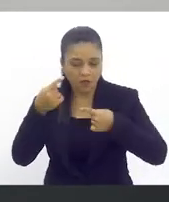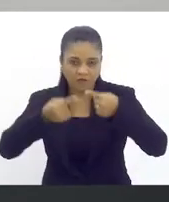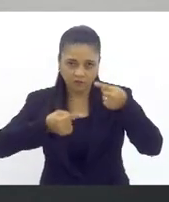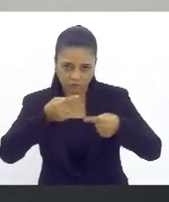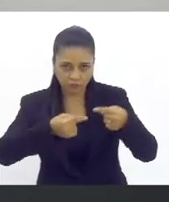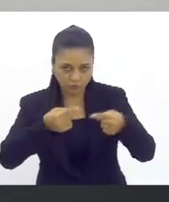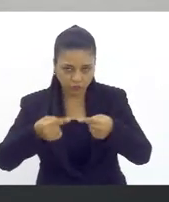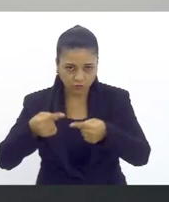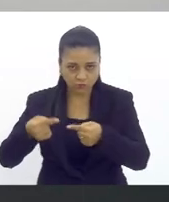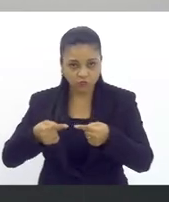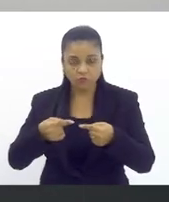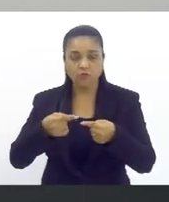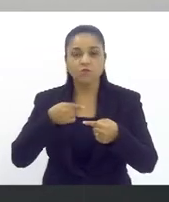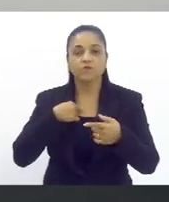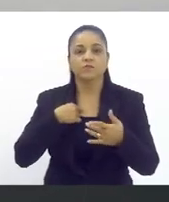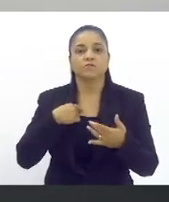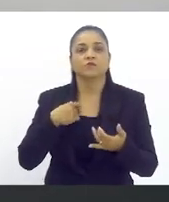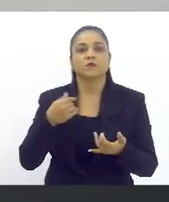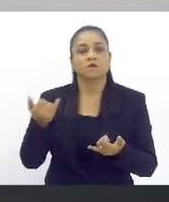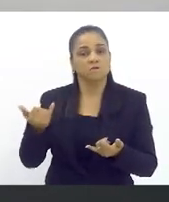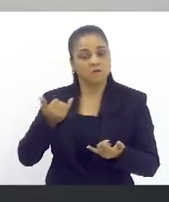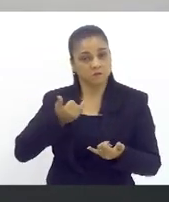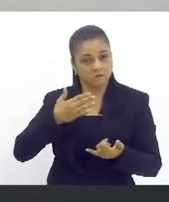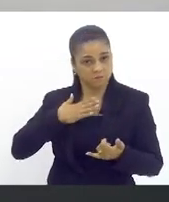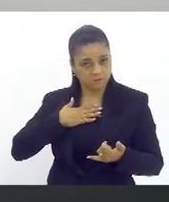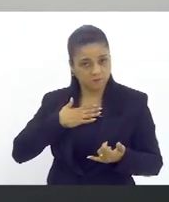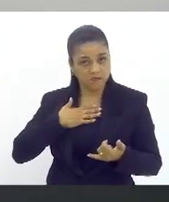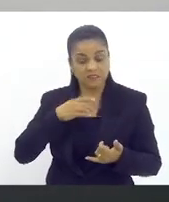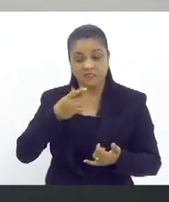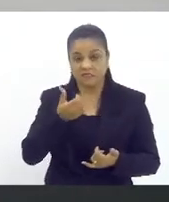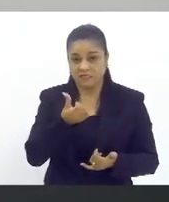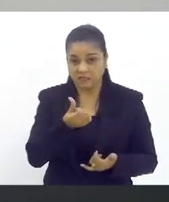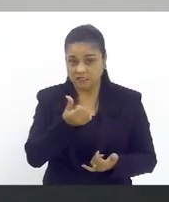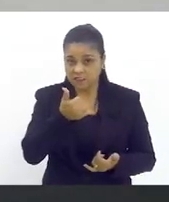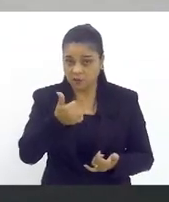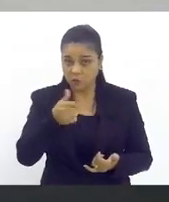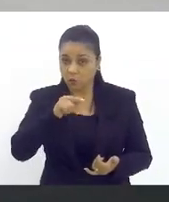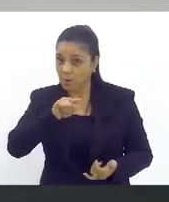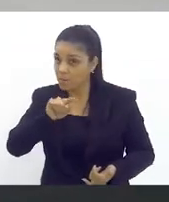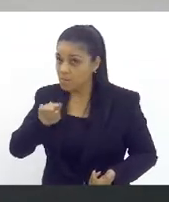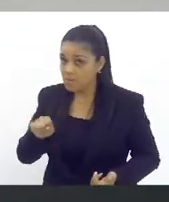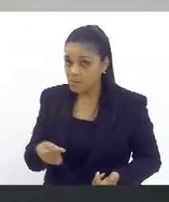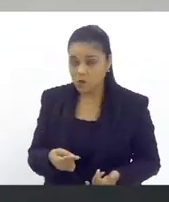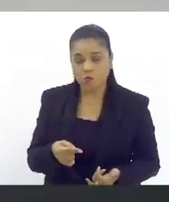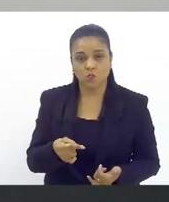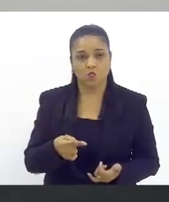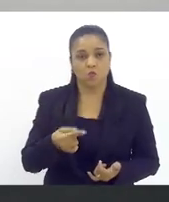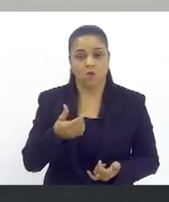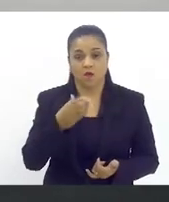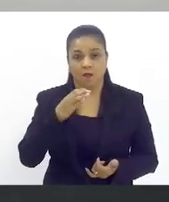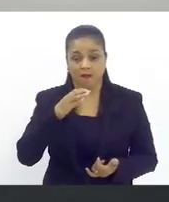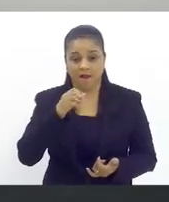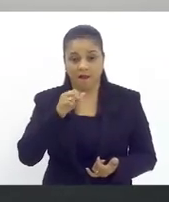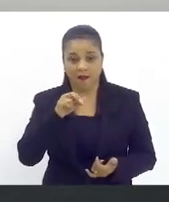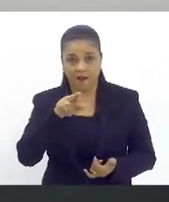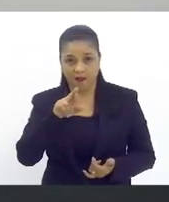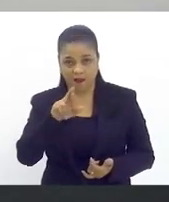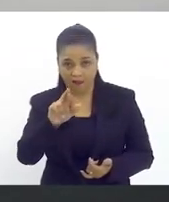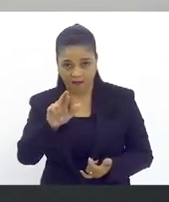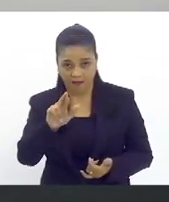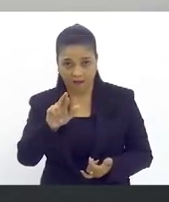que seja pelo que eu sei nós temos 61 mil Car aqui no Rio que foram